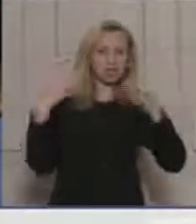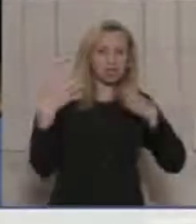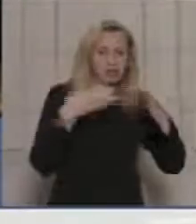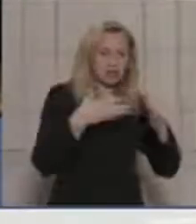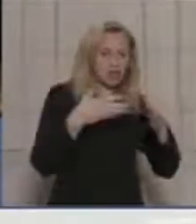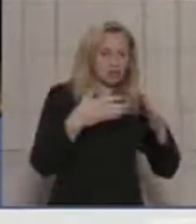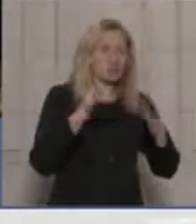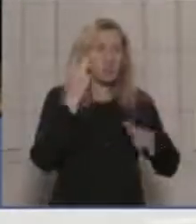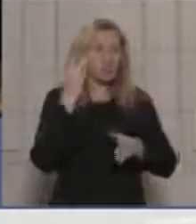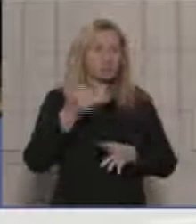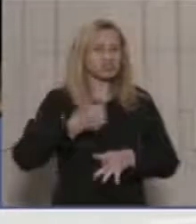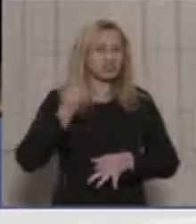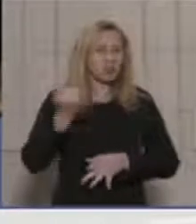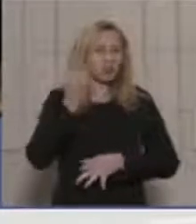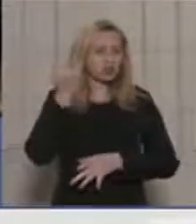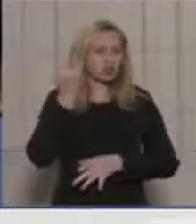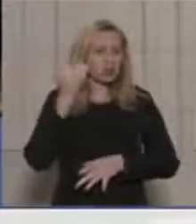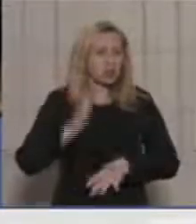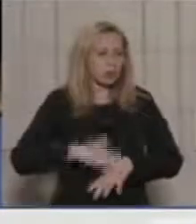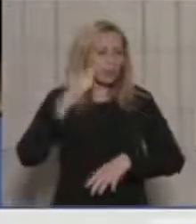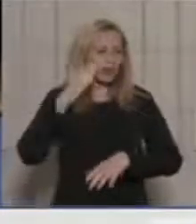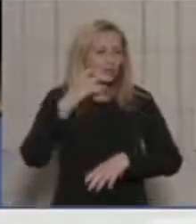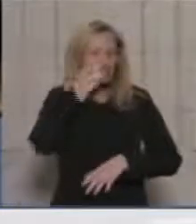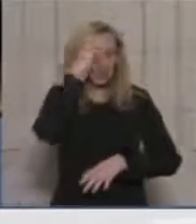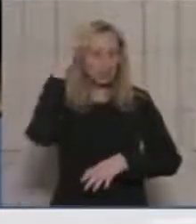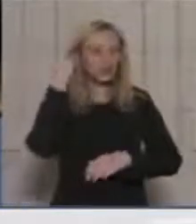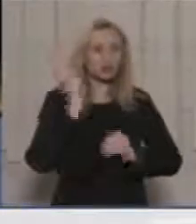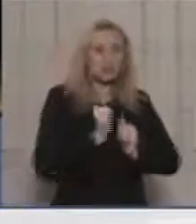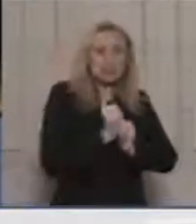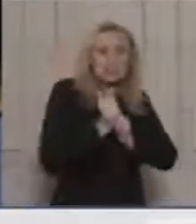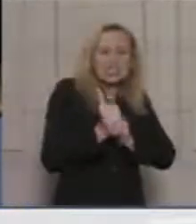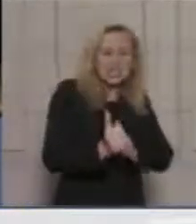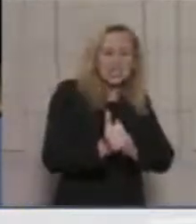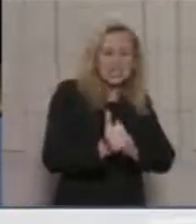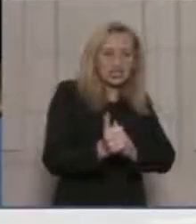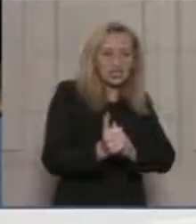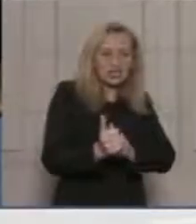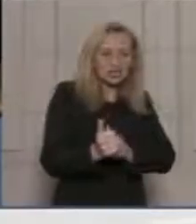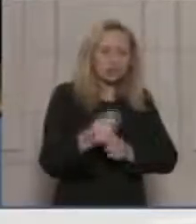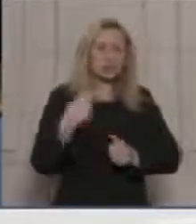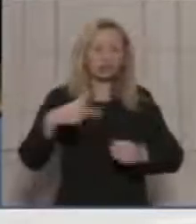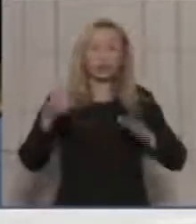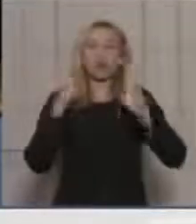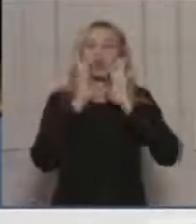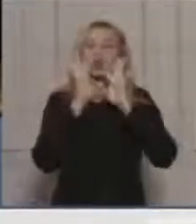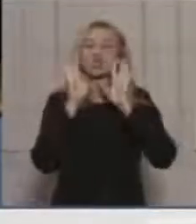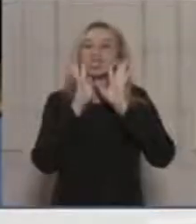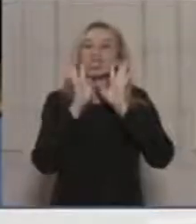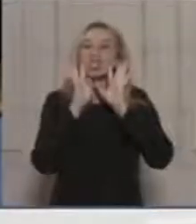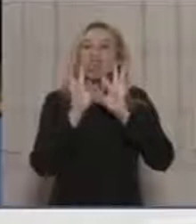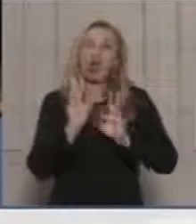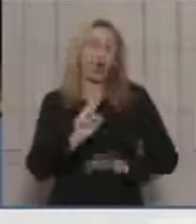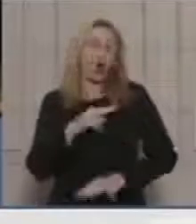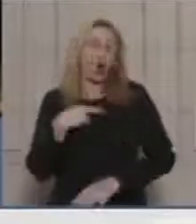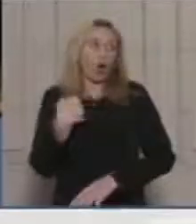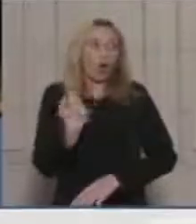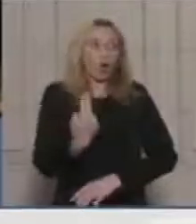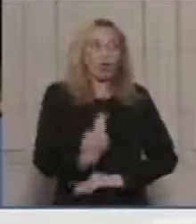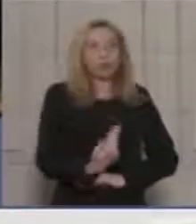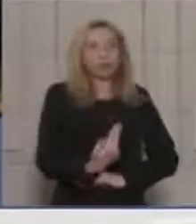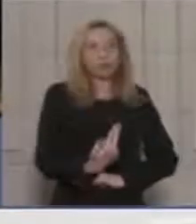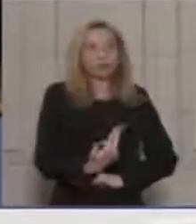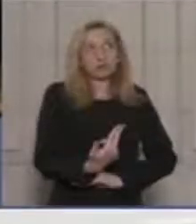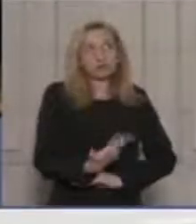acha mais importante ter mais seguidores, ou no seu Face, ou no